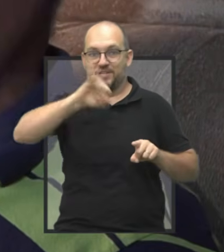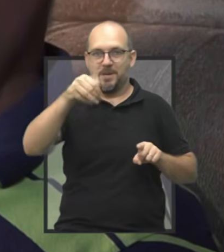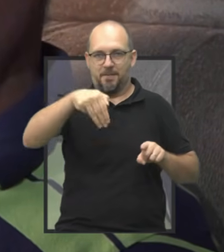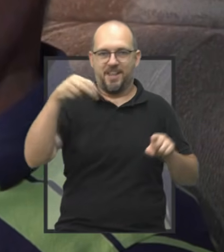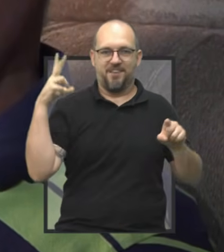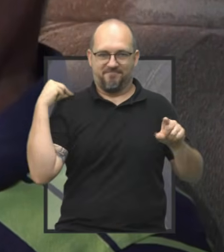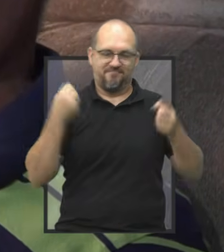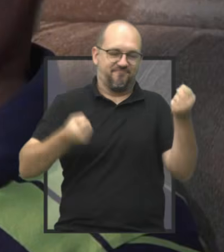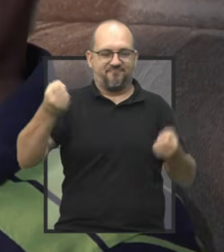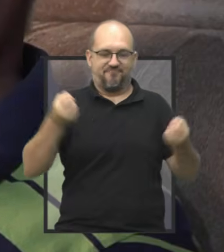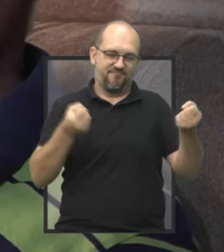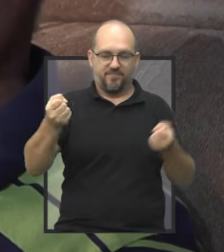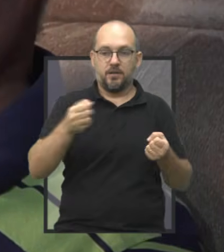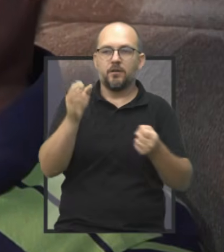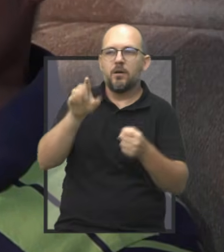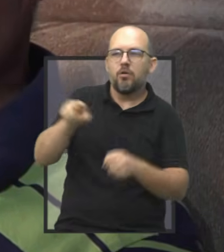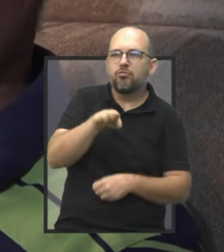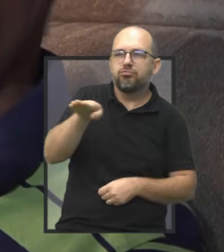da Laura,